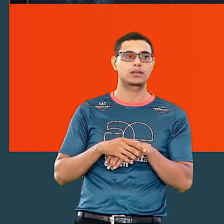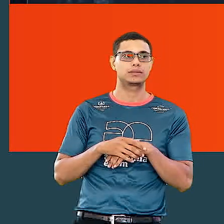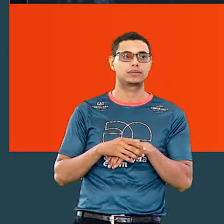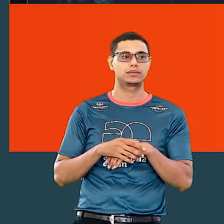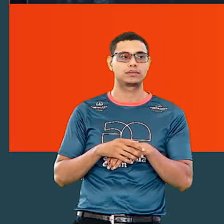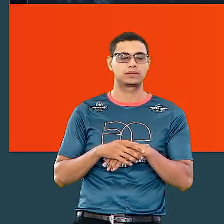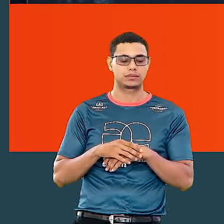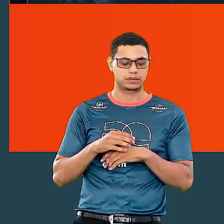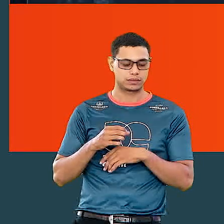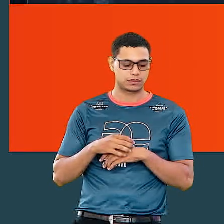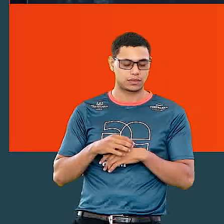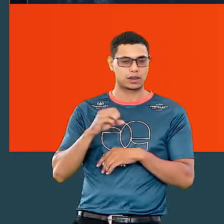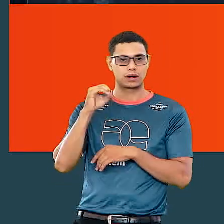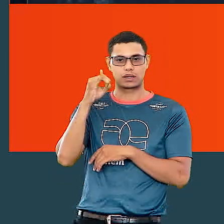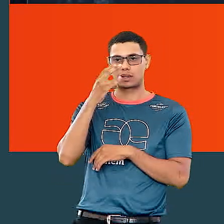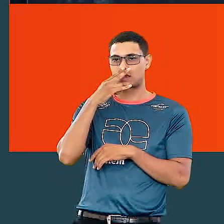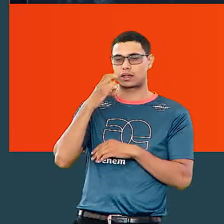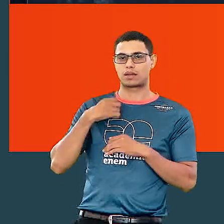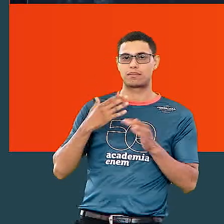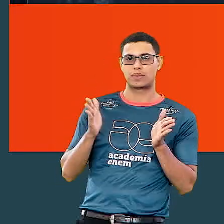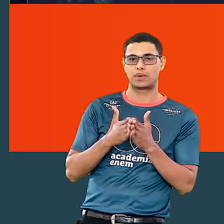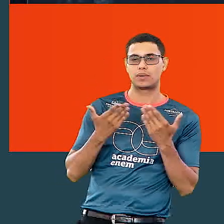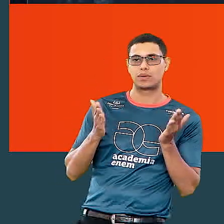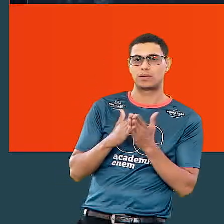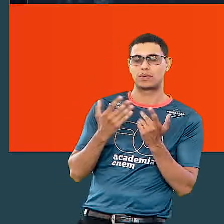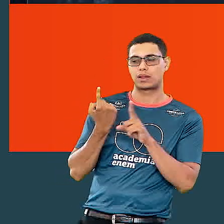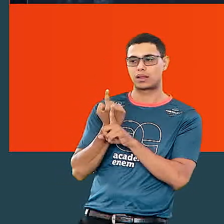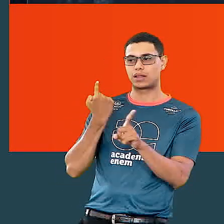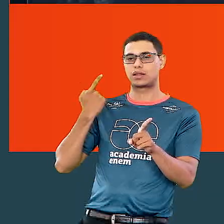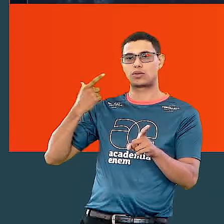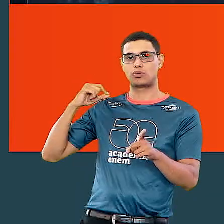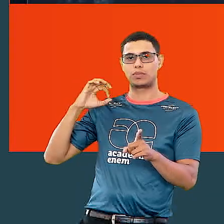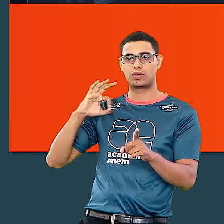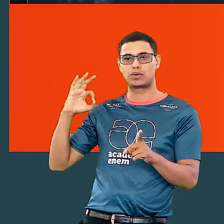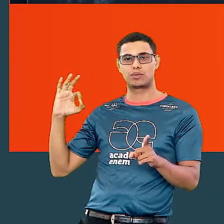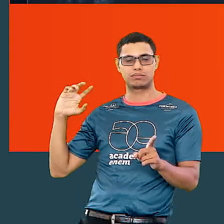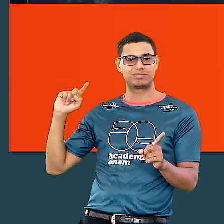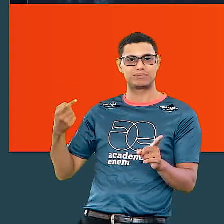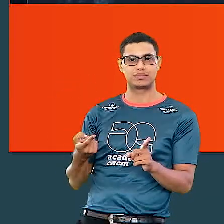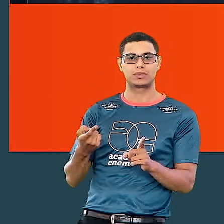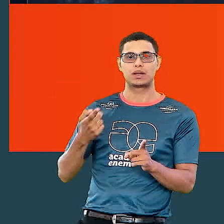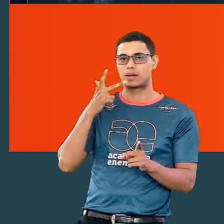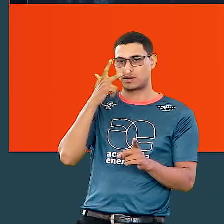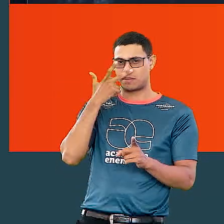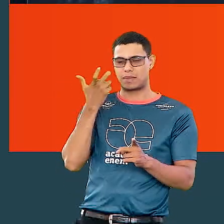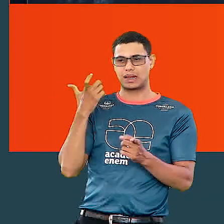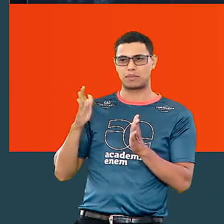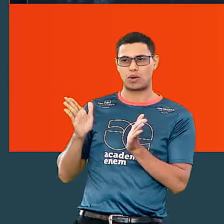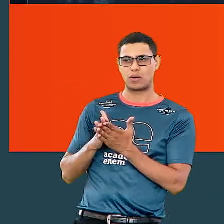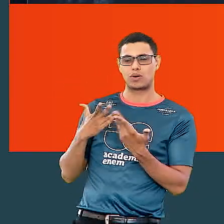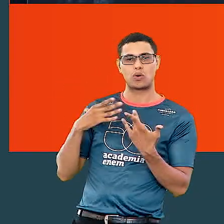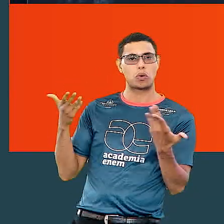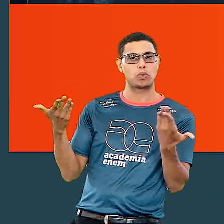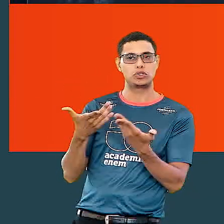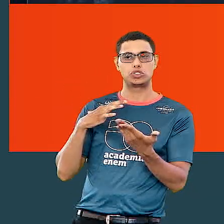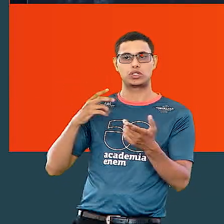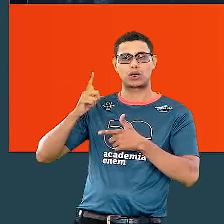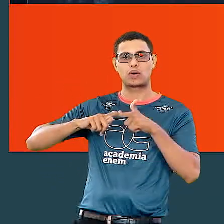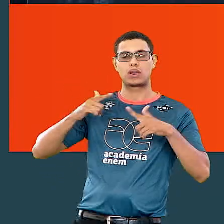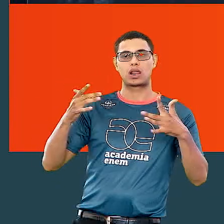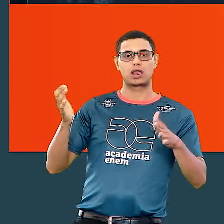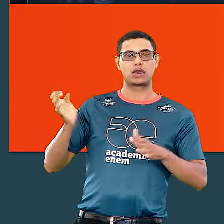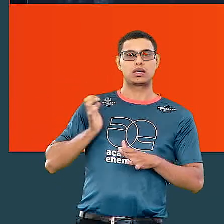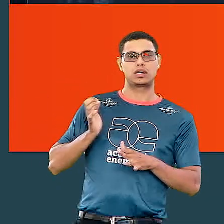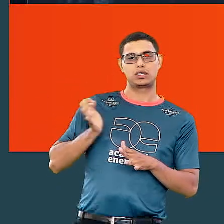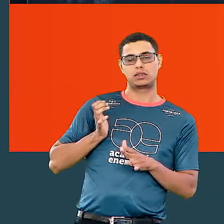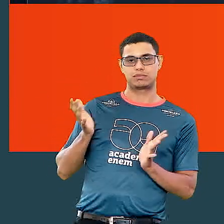completamente. Se era coisa de pobre, coisa de gente brega nos anos 2000, hoje se torna uma coisa o quê? Elitizada. Elitizado você se relacionar